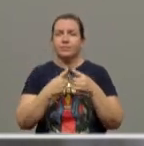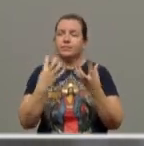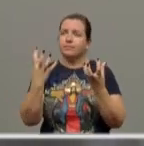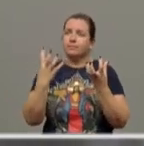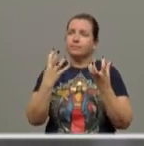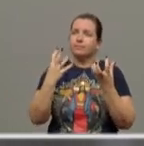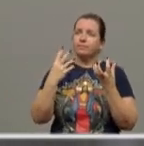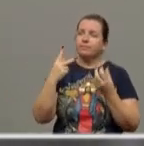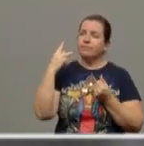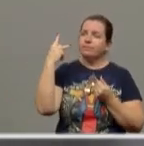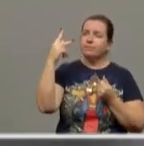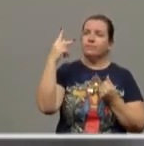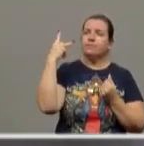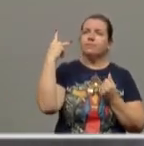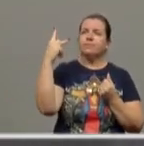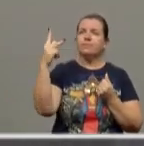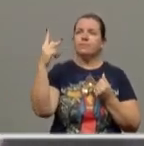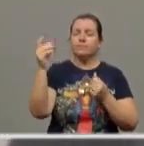cura-me